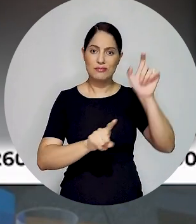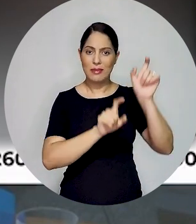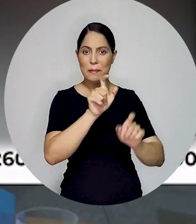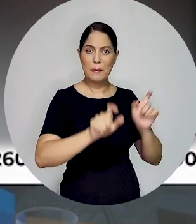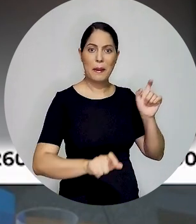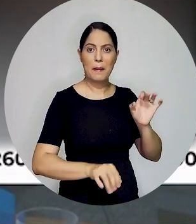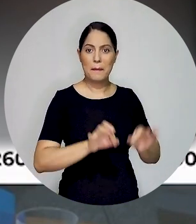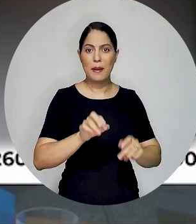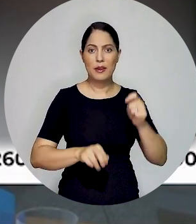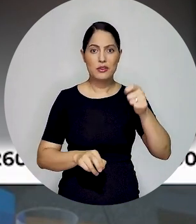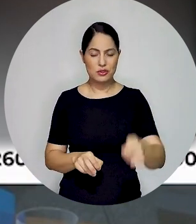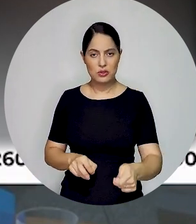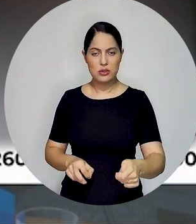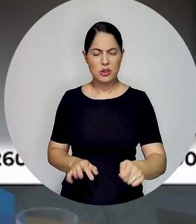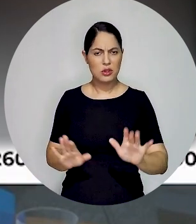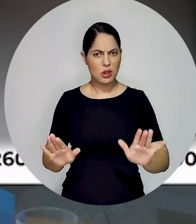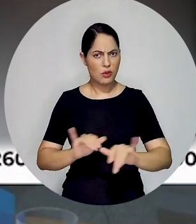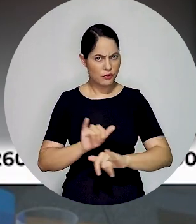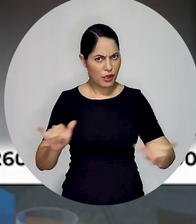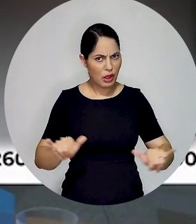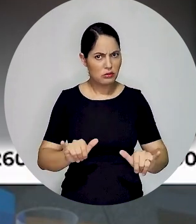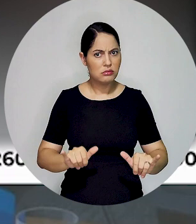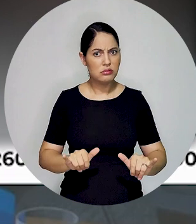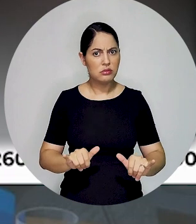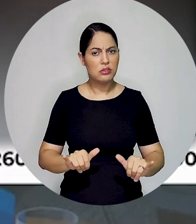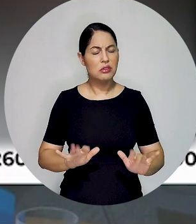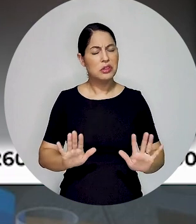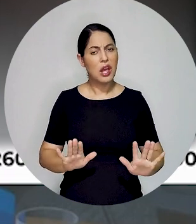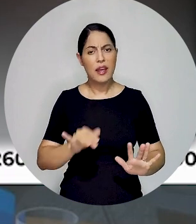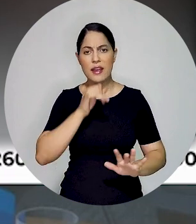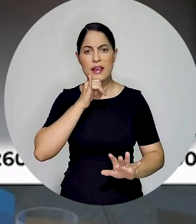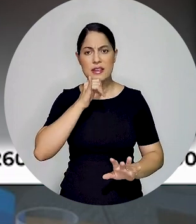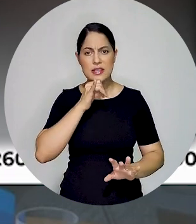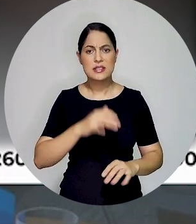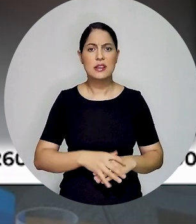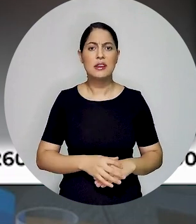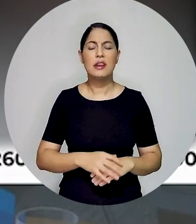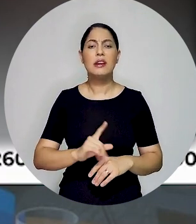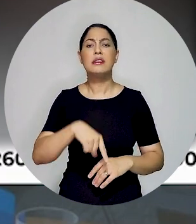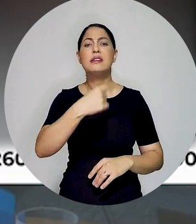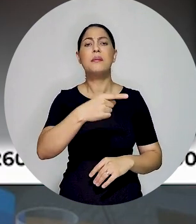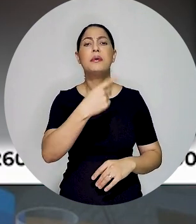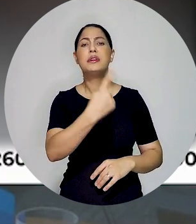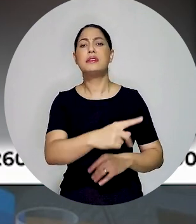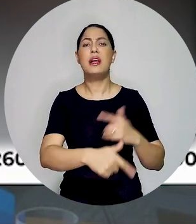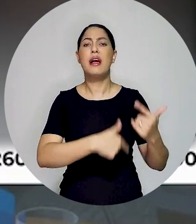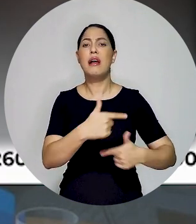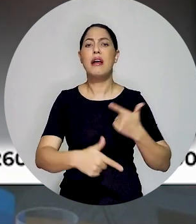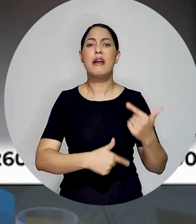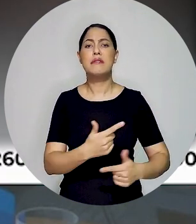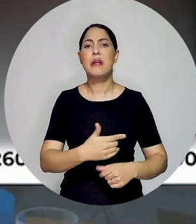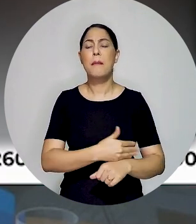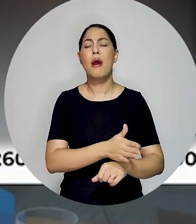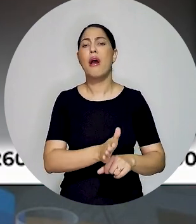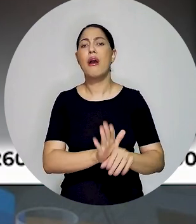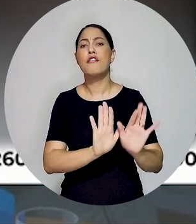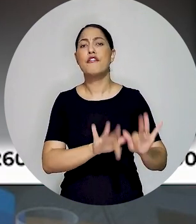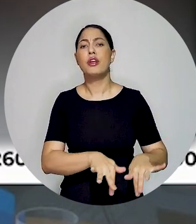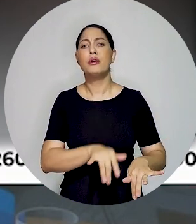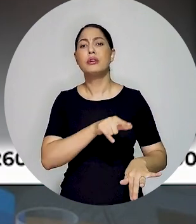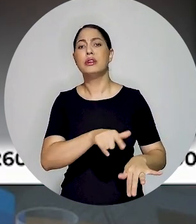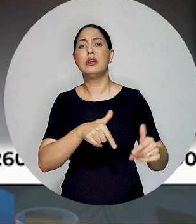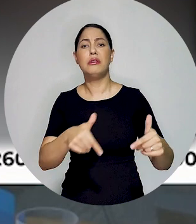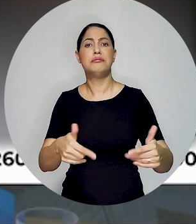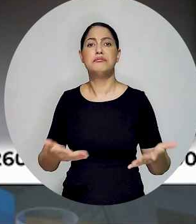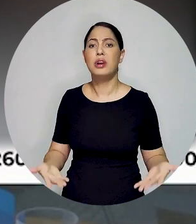para o auxílio aos nossos jurisdicionados. É esse apelo que faço. Eu não estou aqui dizendo que o juiz não vai fazer depois